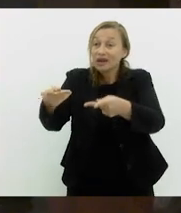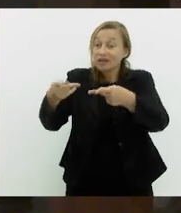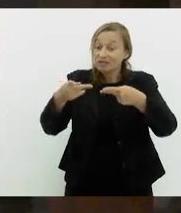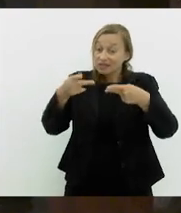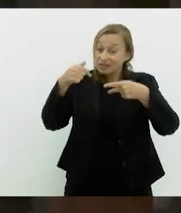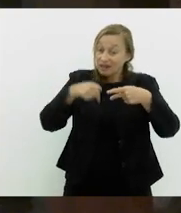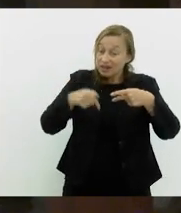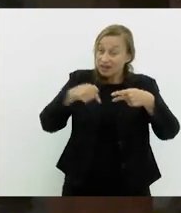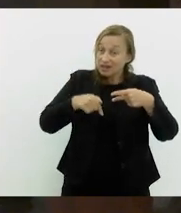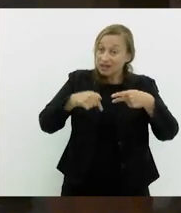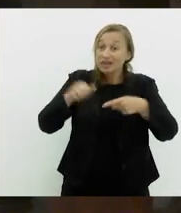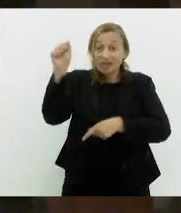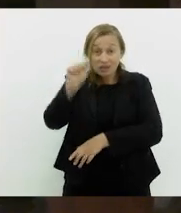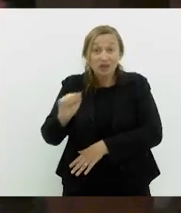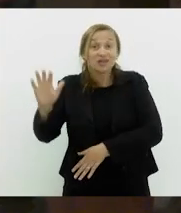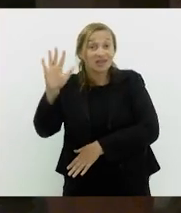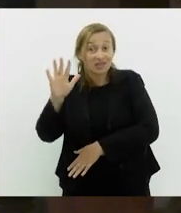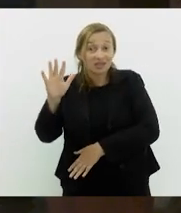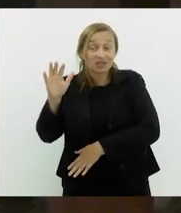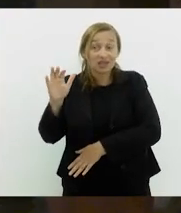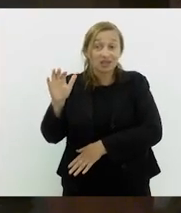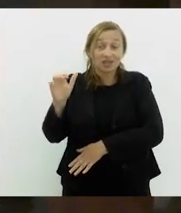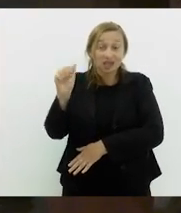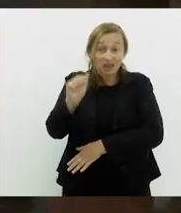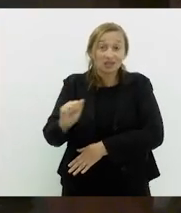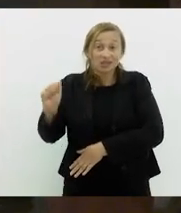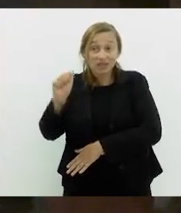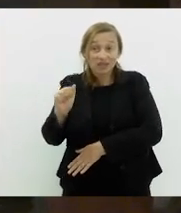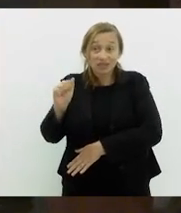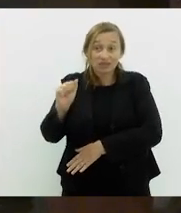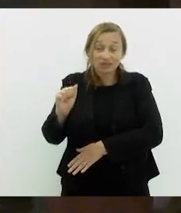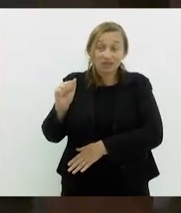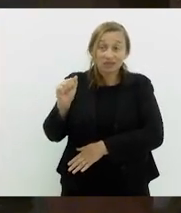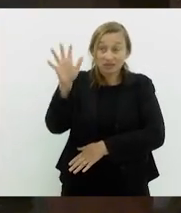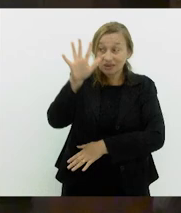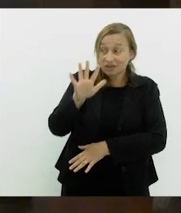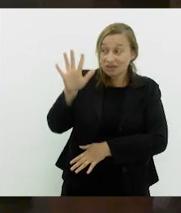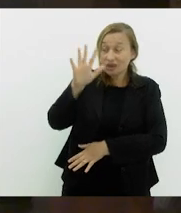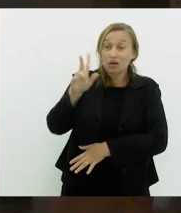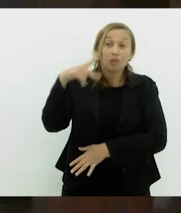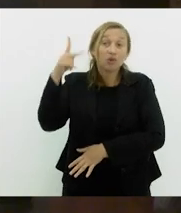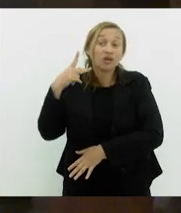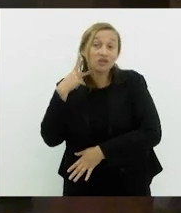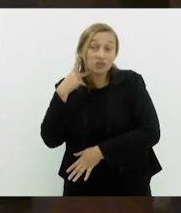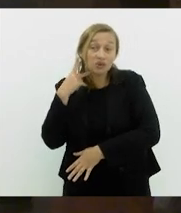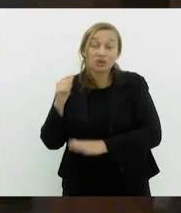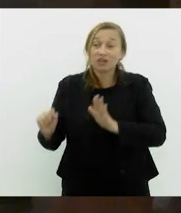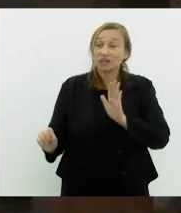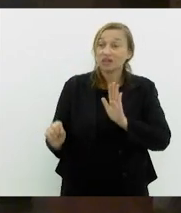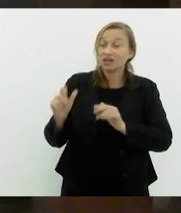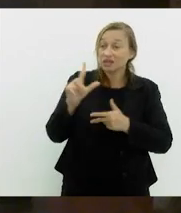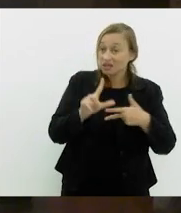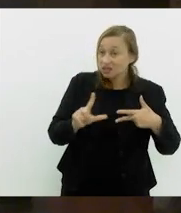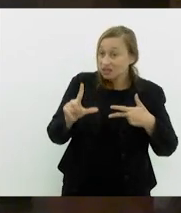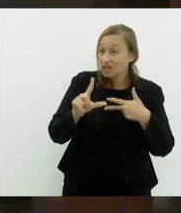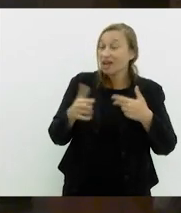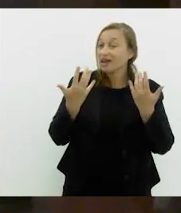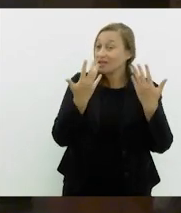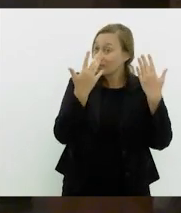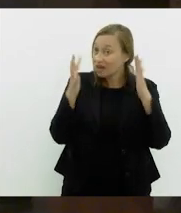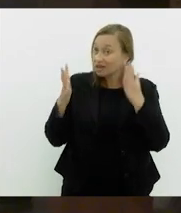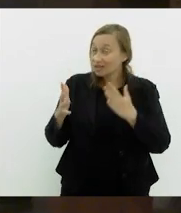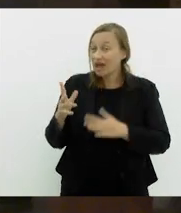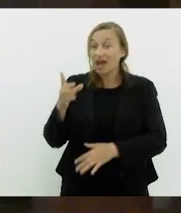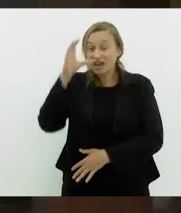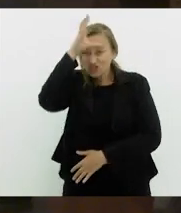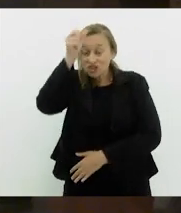Associação Nacional dos Procuradores Legislativos. Eu quero saudar a presidente da mesa, Tia Ju, dizer que